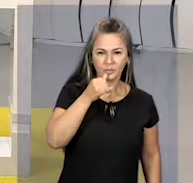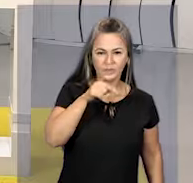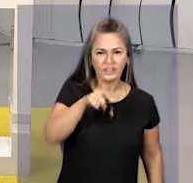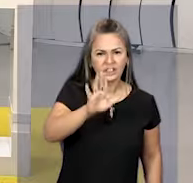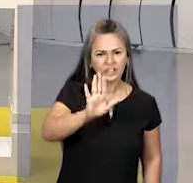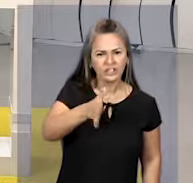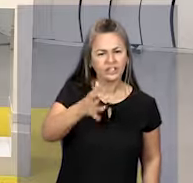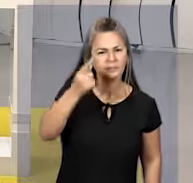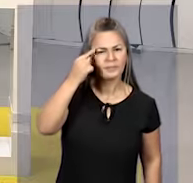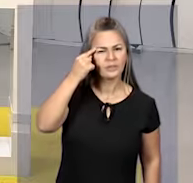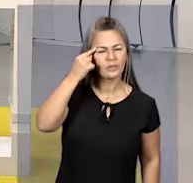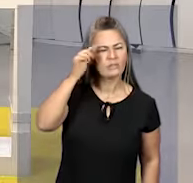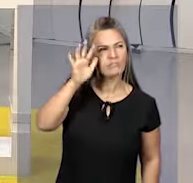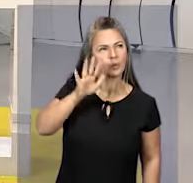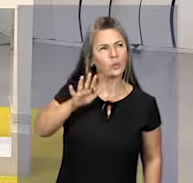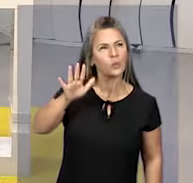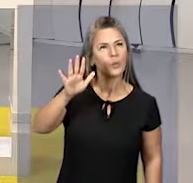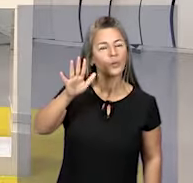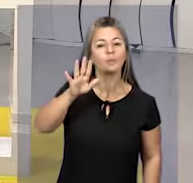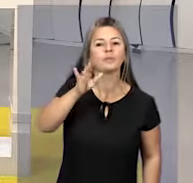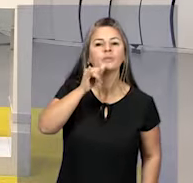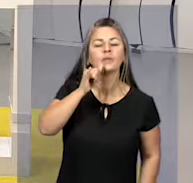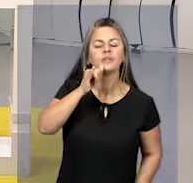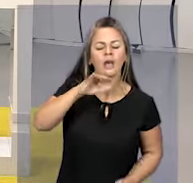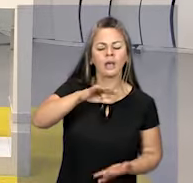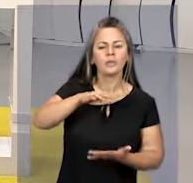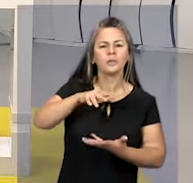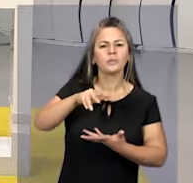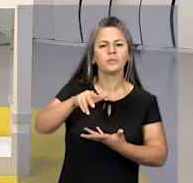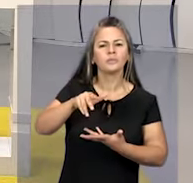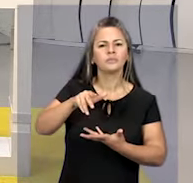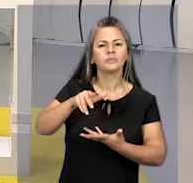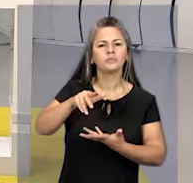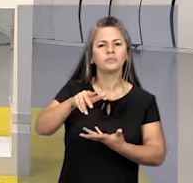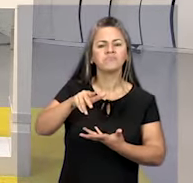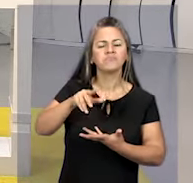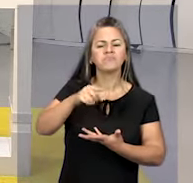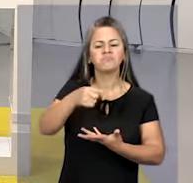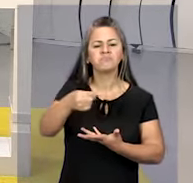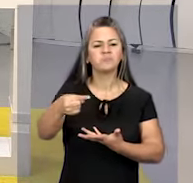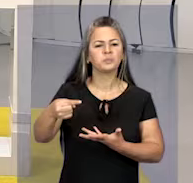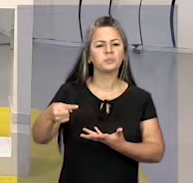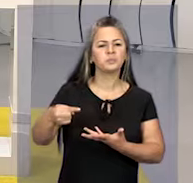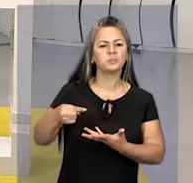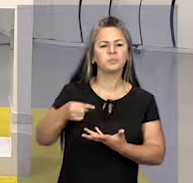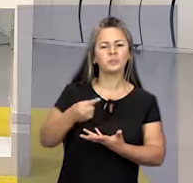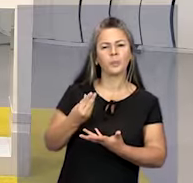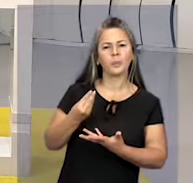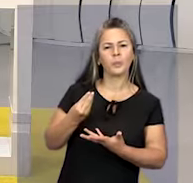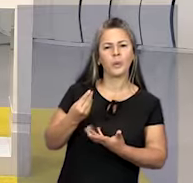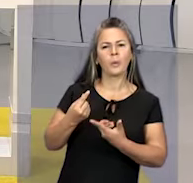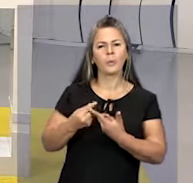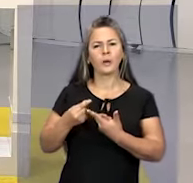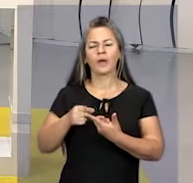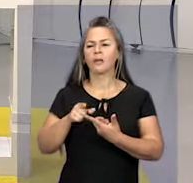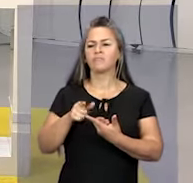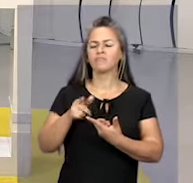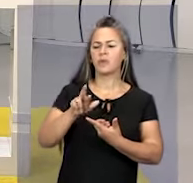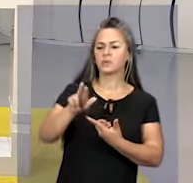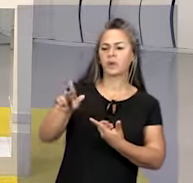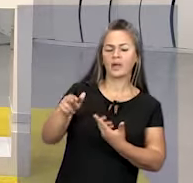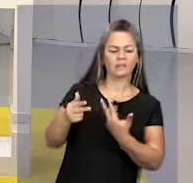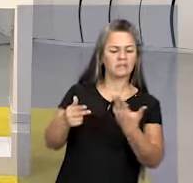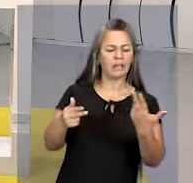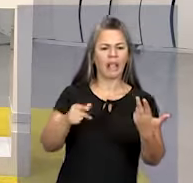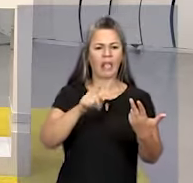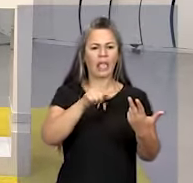as coisas, por que o mundo é como é? Hoje em dia, a gente está muito acostumado com a